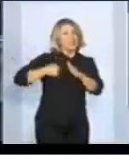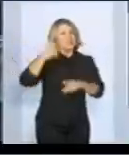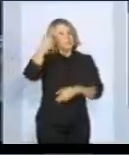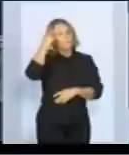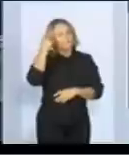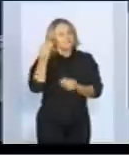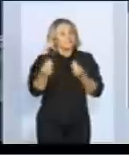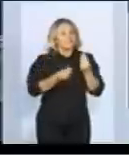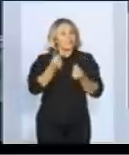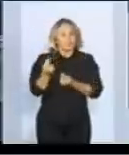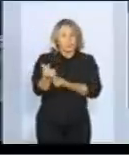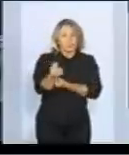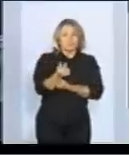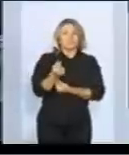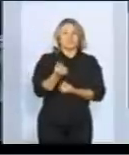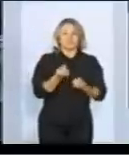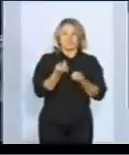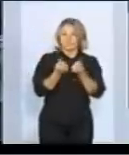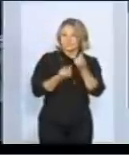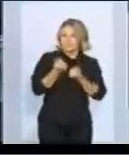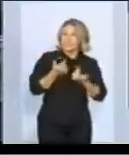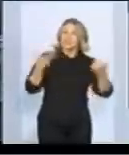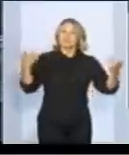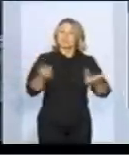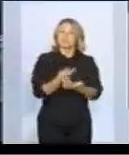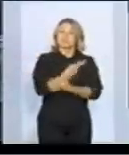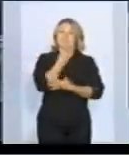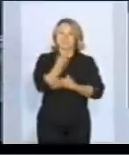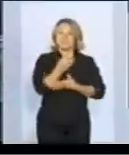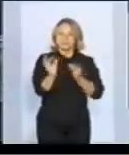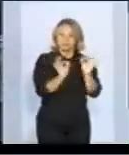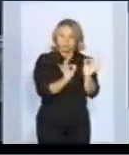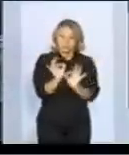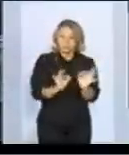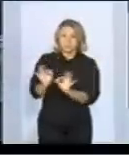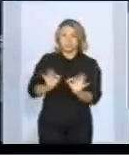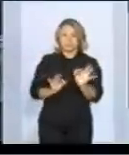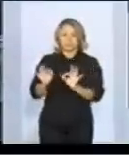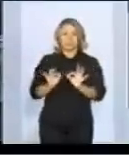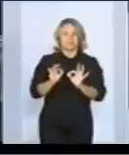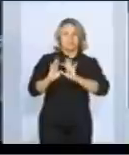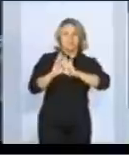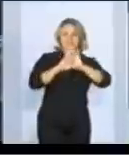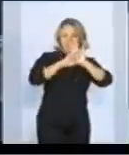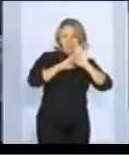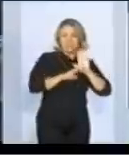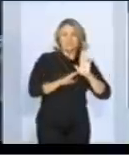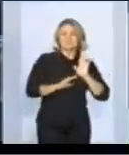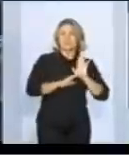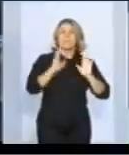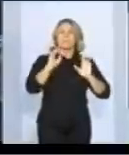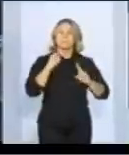custos, toda a estrutura de custo que se monta com uma burocracia, uma regulação, que ao meu ver é desnecessário, porque já tem a lei de defesa da